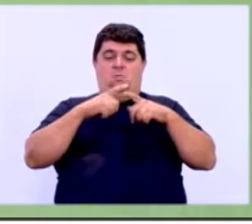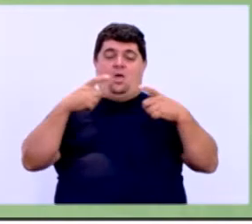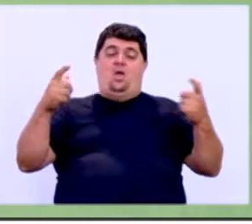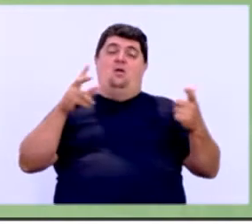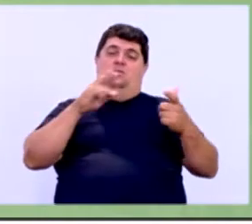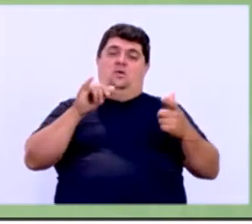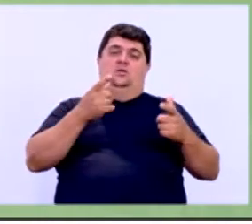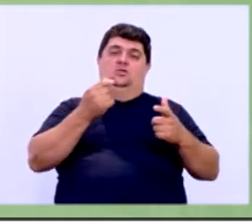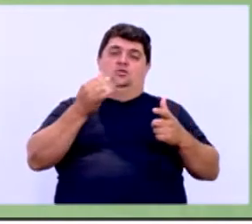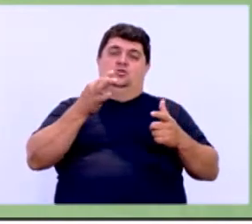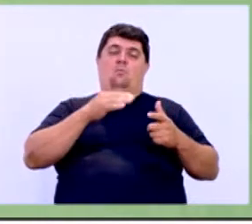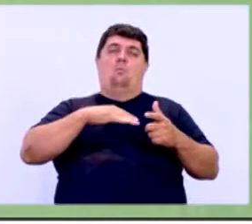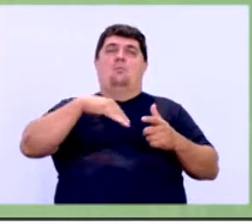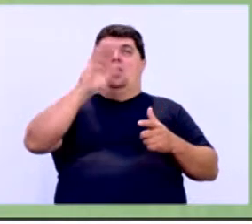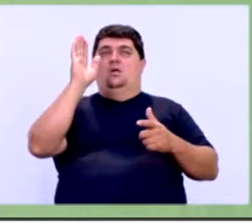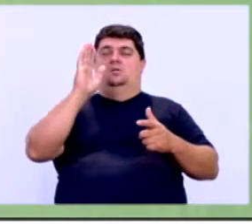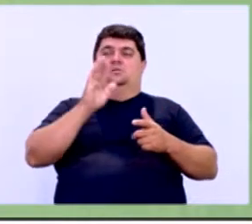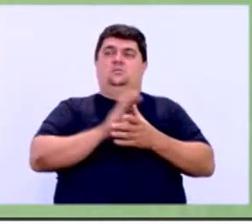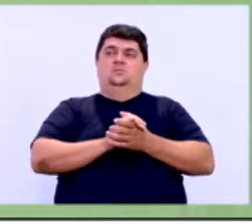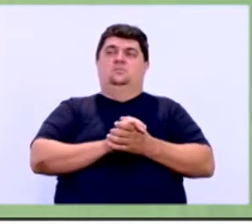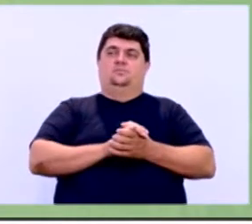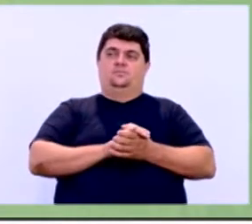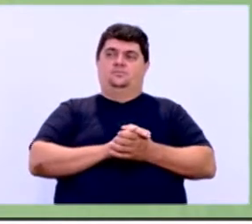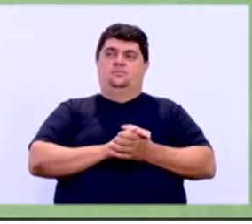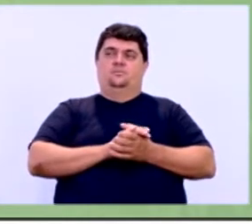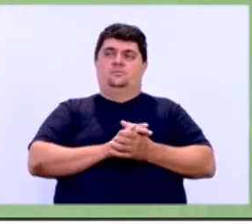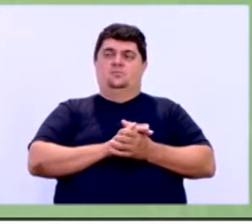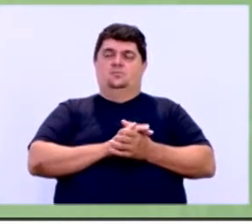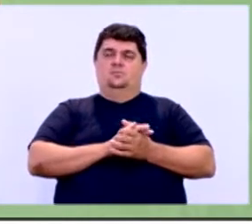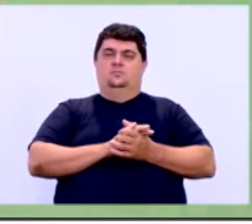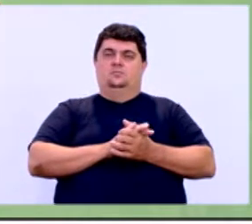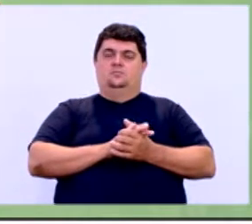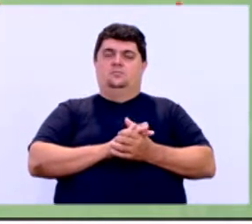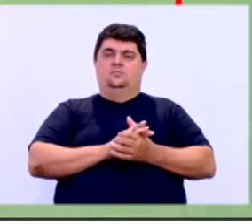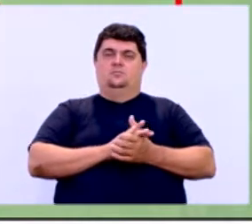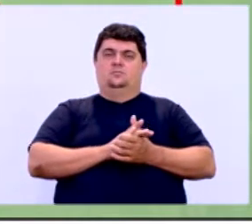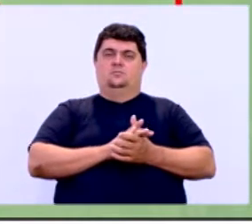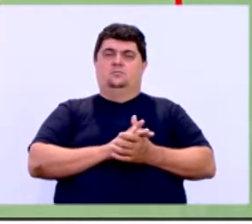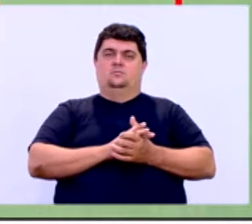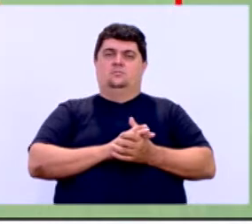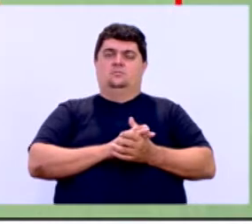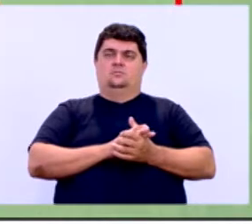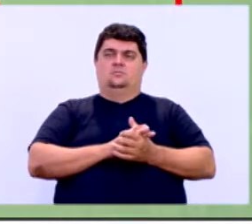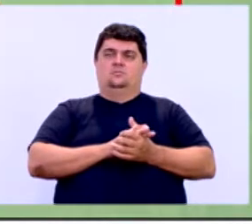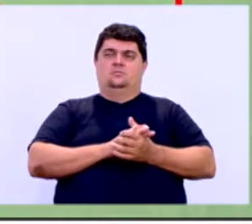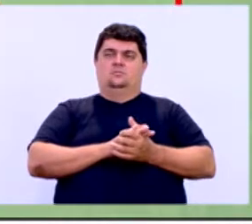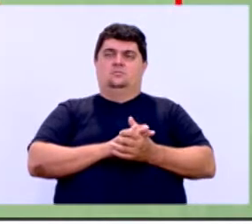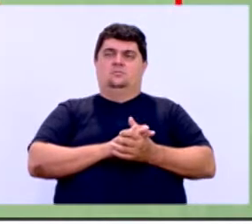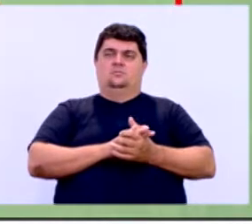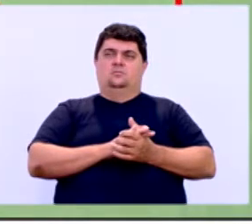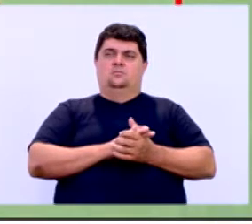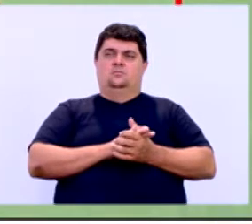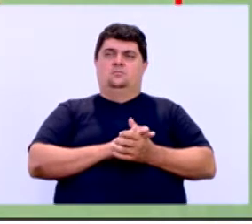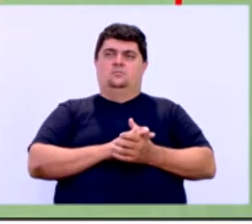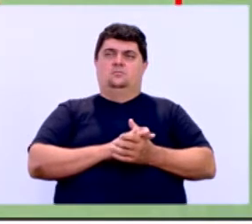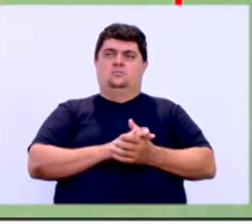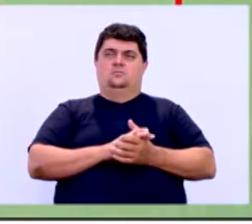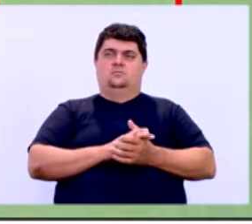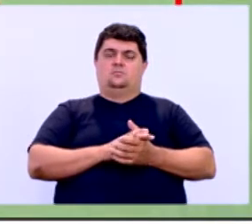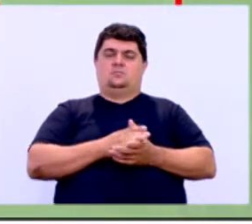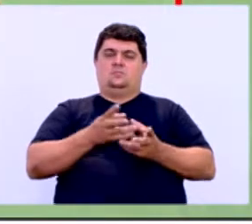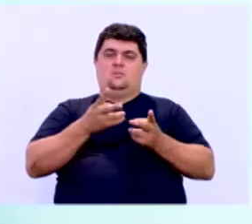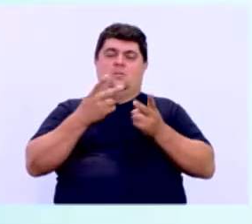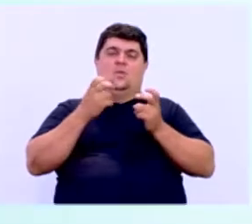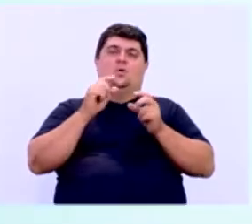empresa, permitindo-lhe obter maiores lucros. Olha só, né? Então, observem,